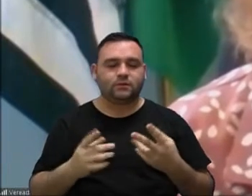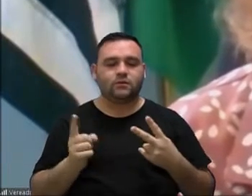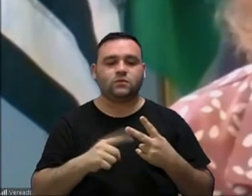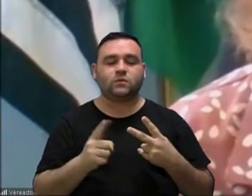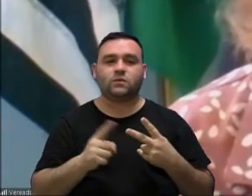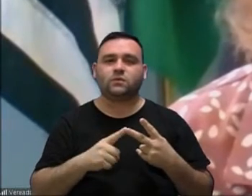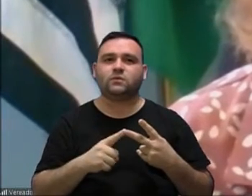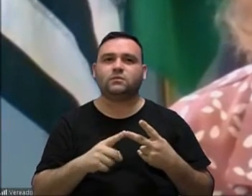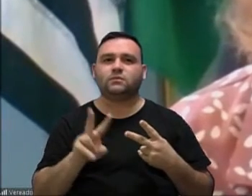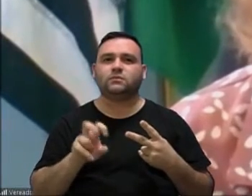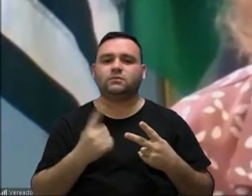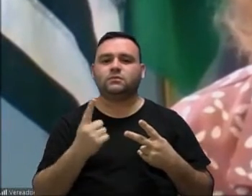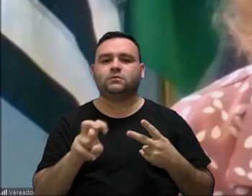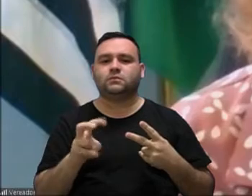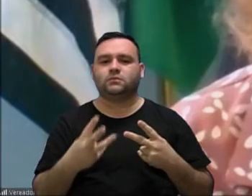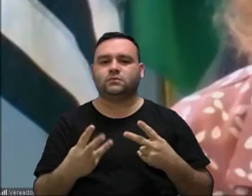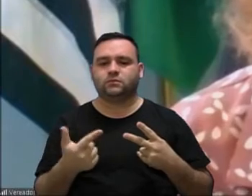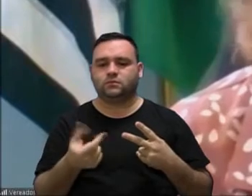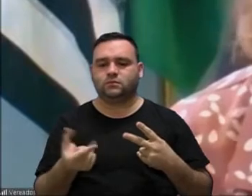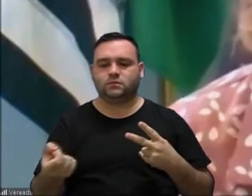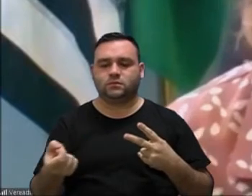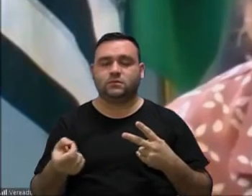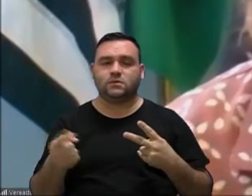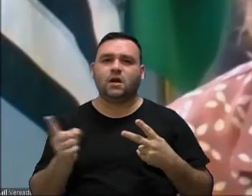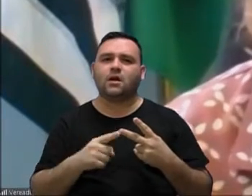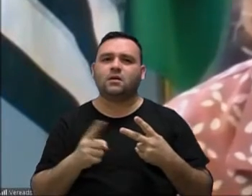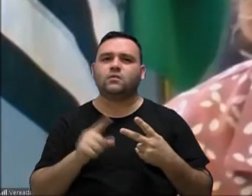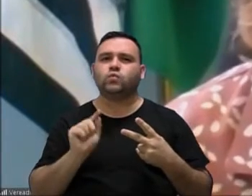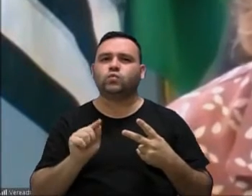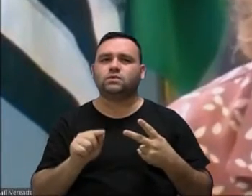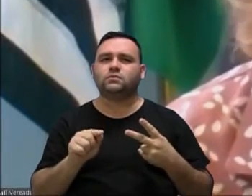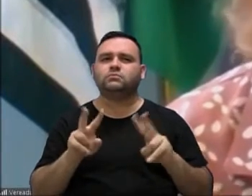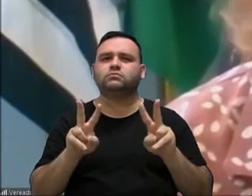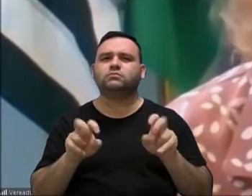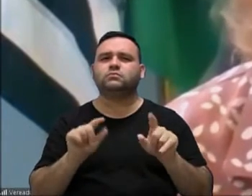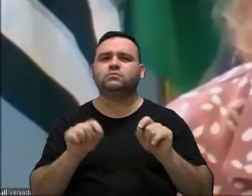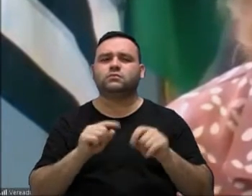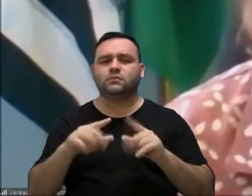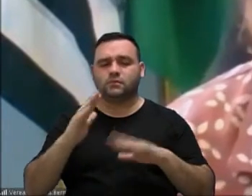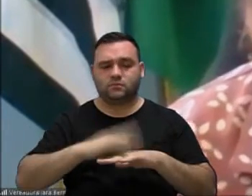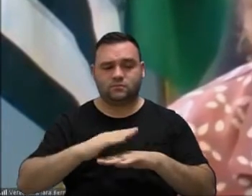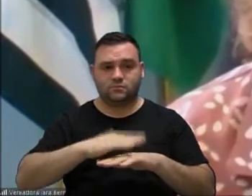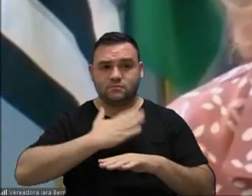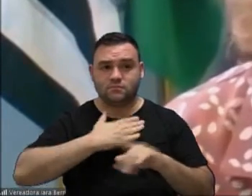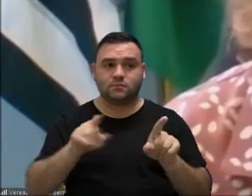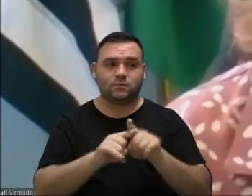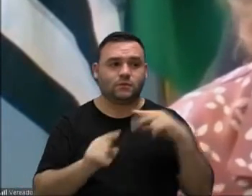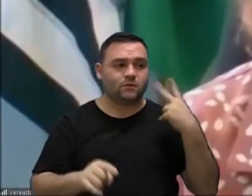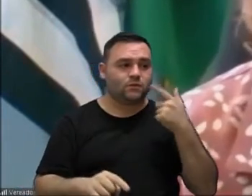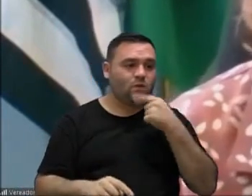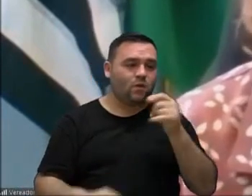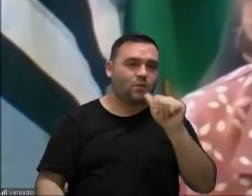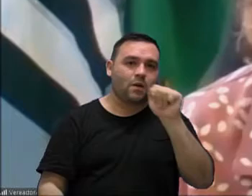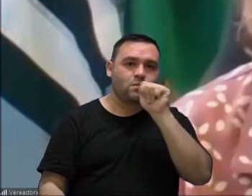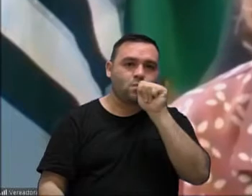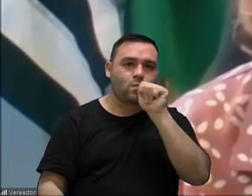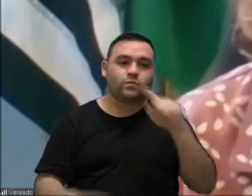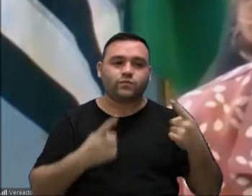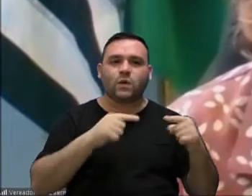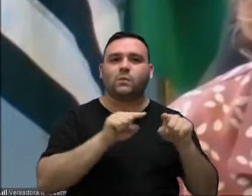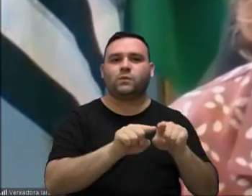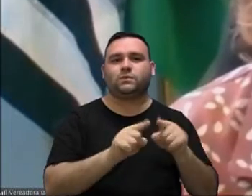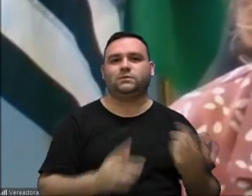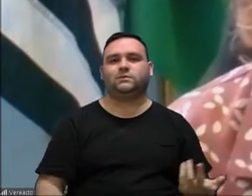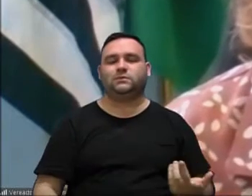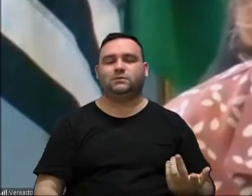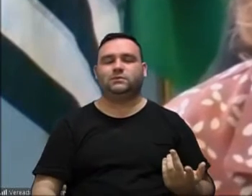projeto, o 153, de 2020, ele é de autoria minha e do vereador Silvano, é conjunto.